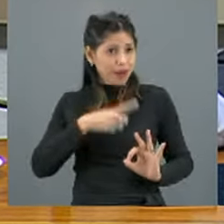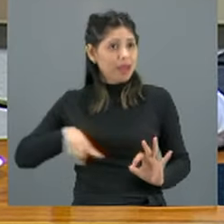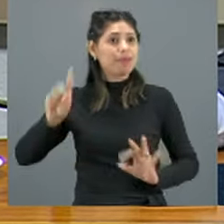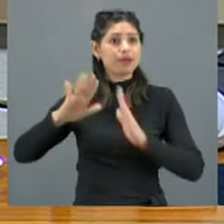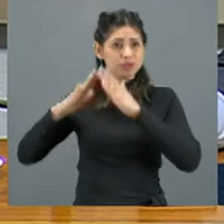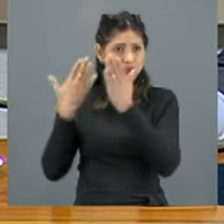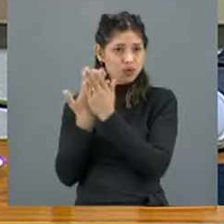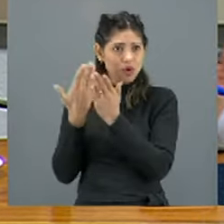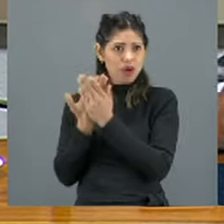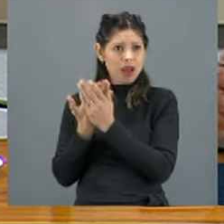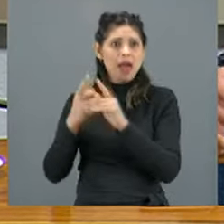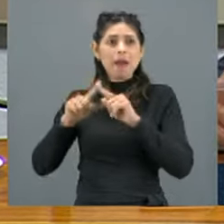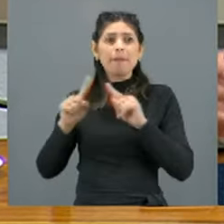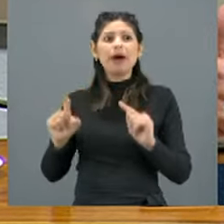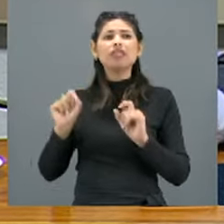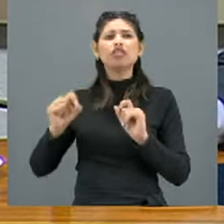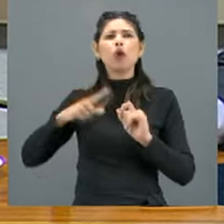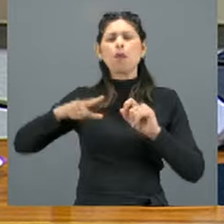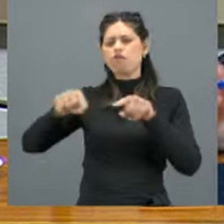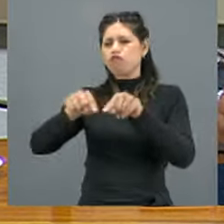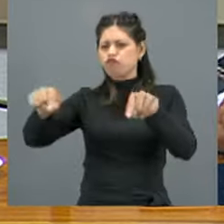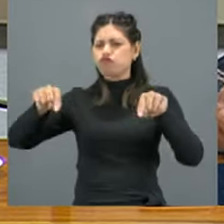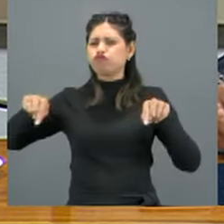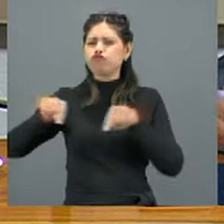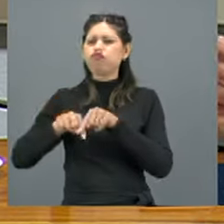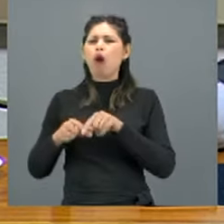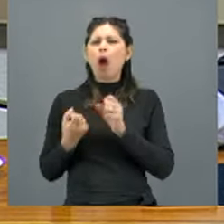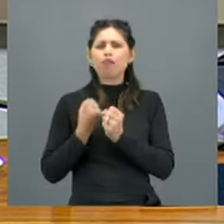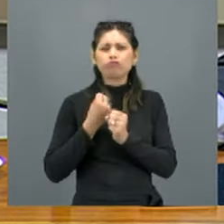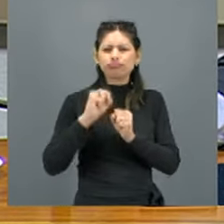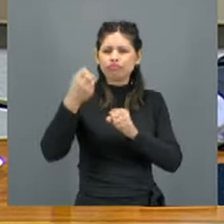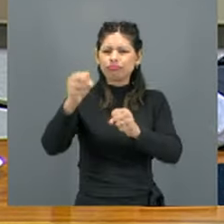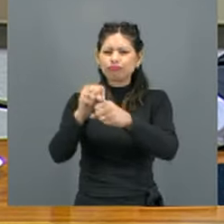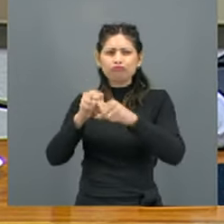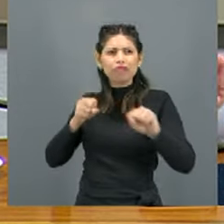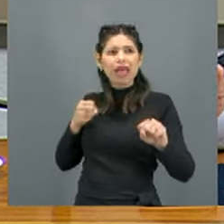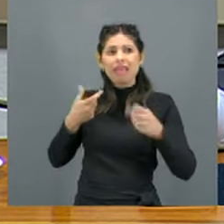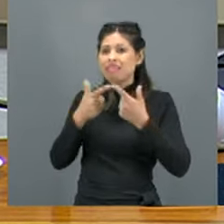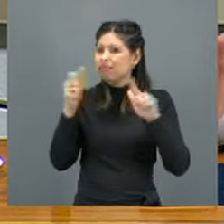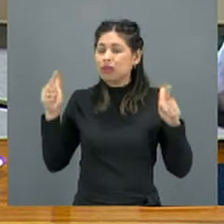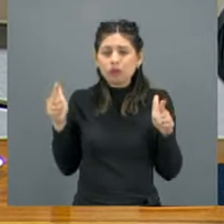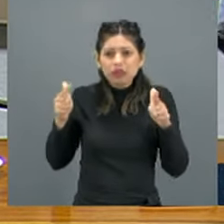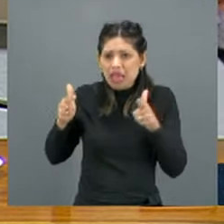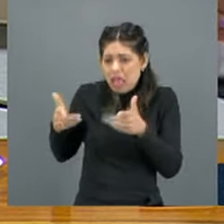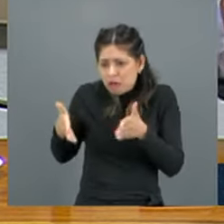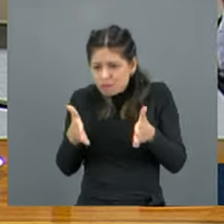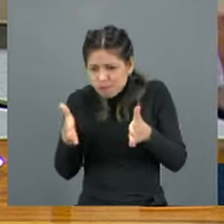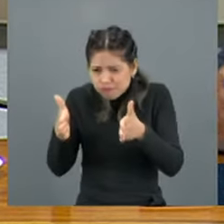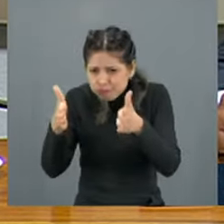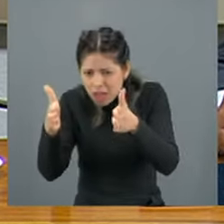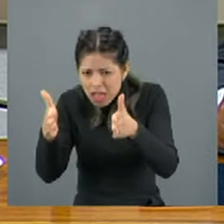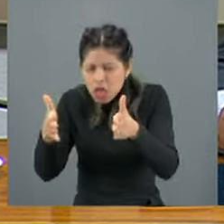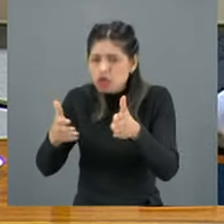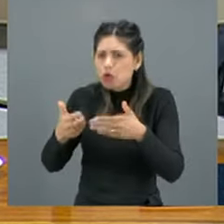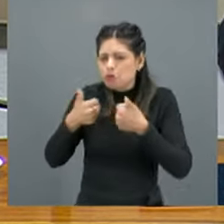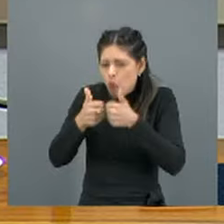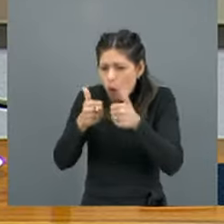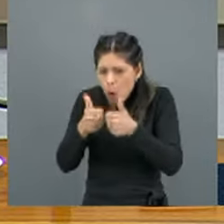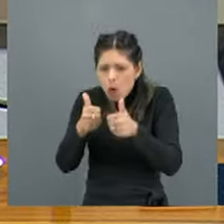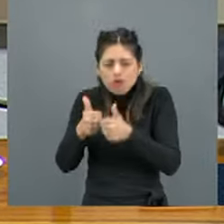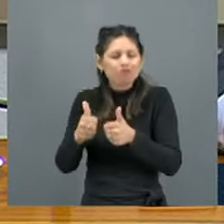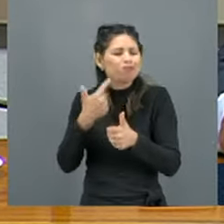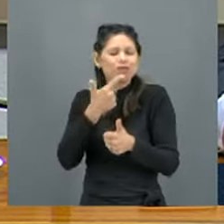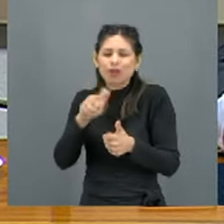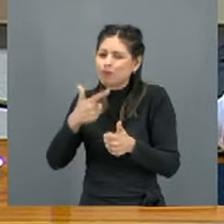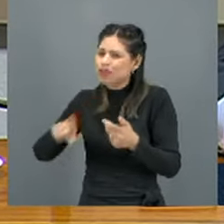área imensa de quase 1 milhão de hectares e que não tem estrada pavimentada, não tem linha de ônibus. Então, ela, para andar